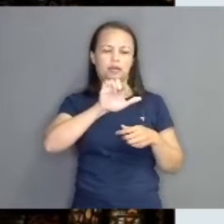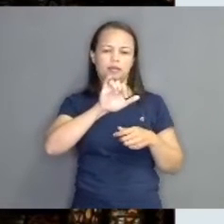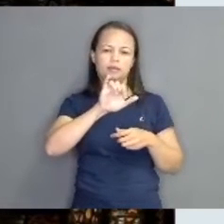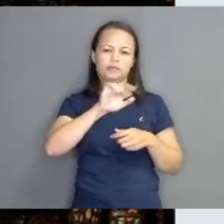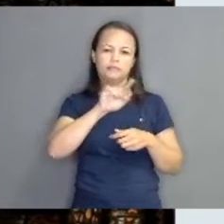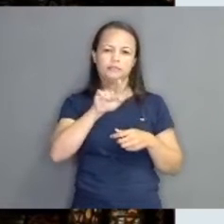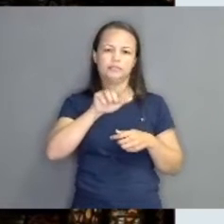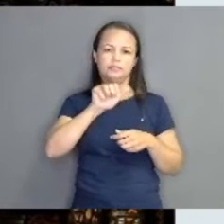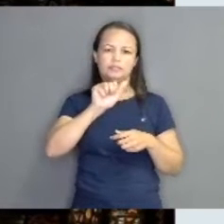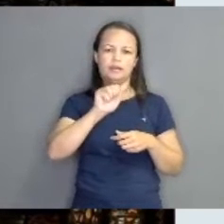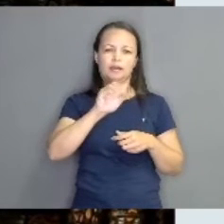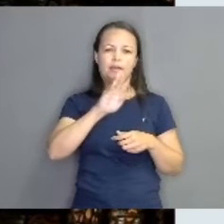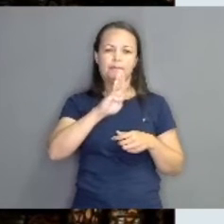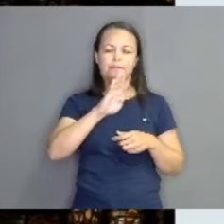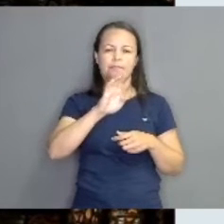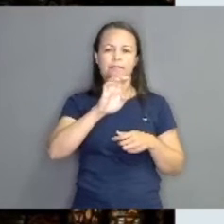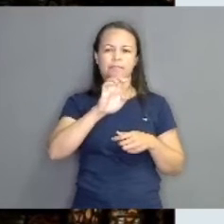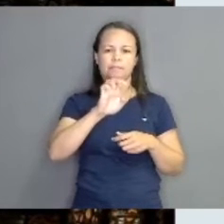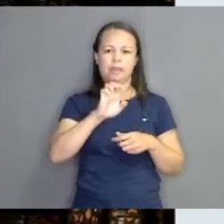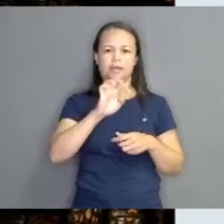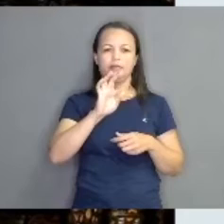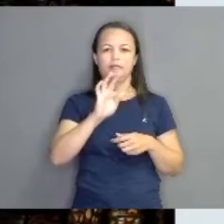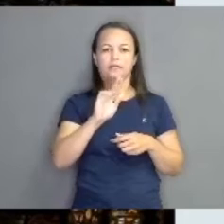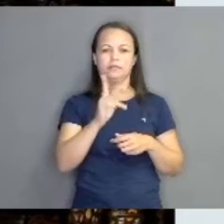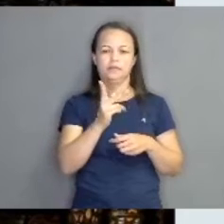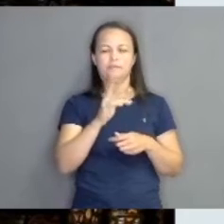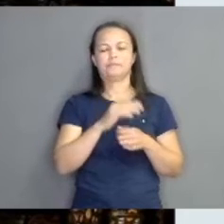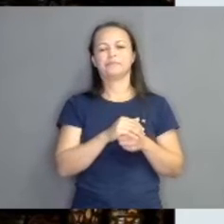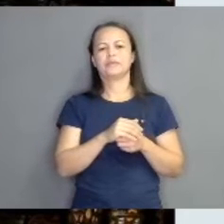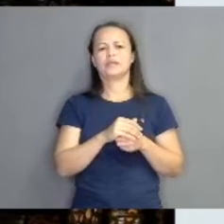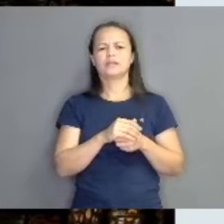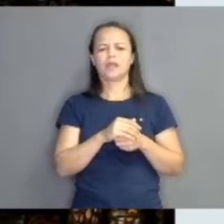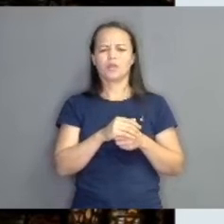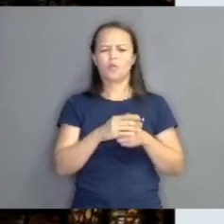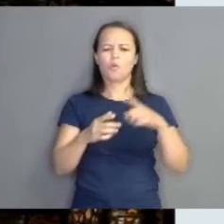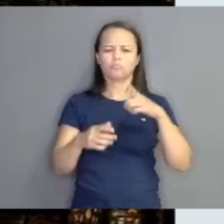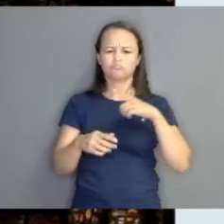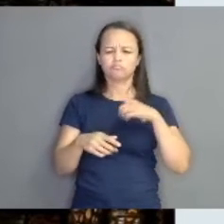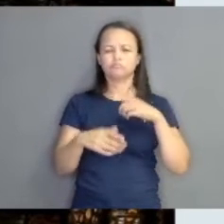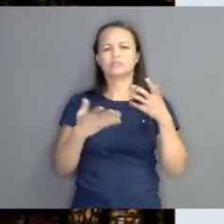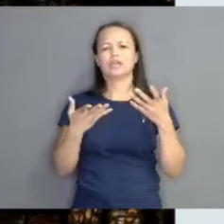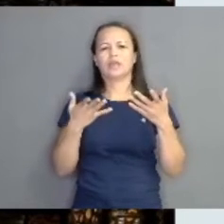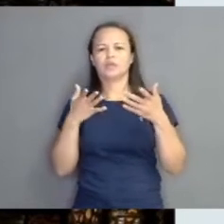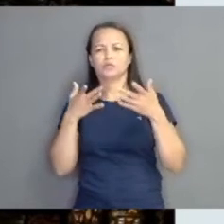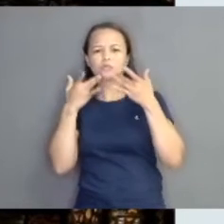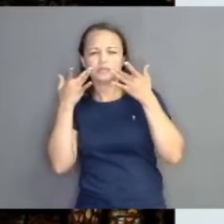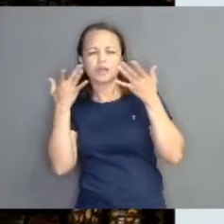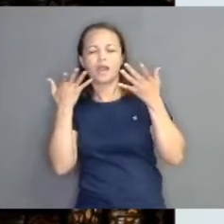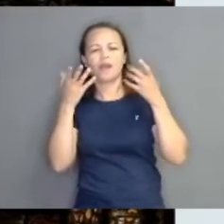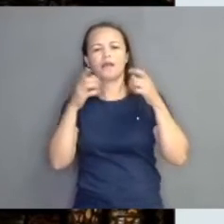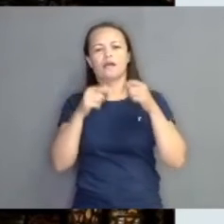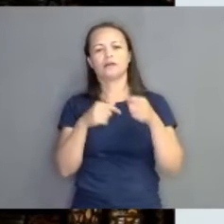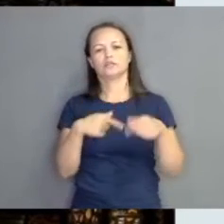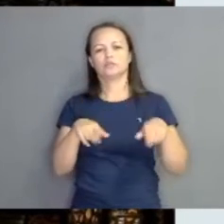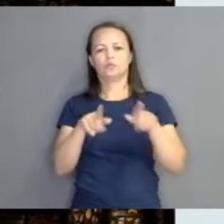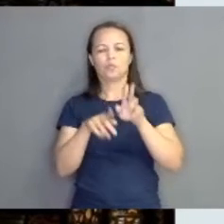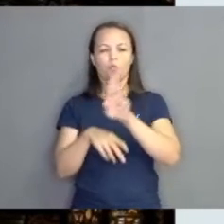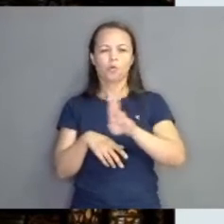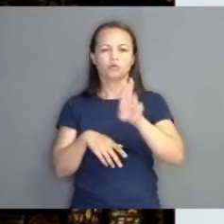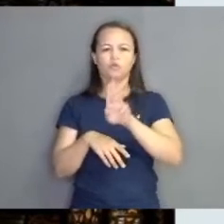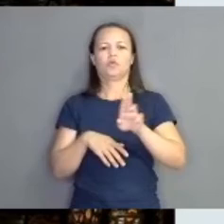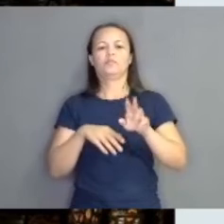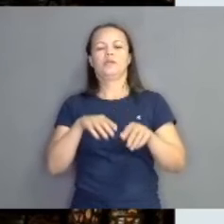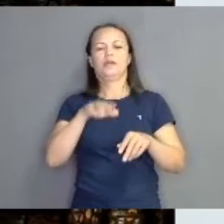conhecido, elisabetano, tá certo? Então, era uma influência renascentista que